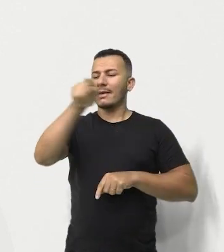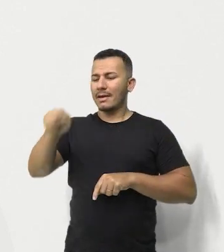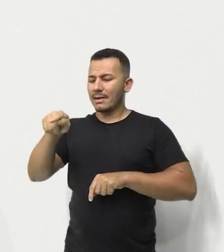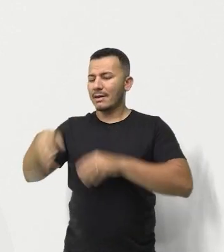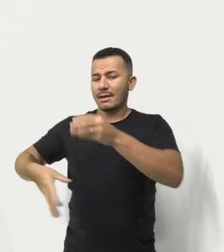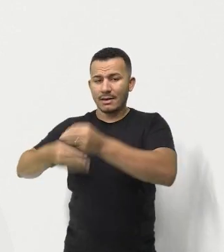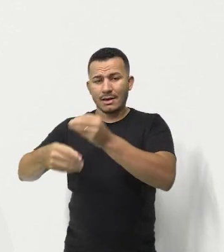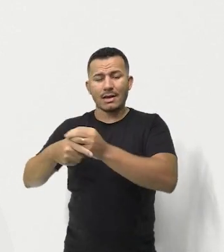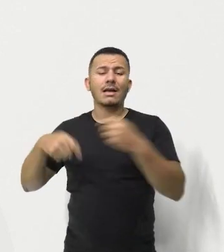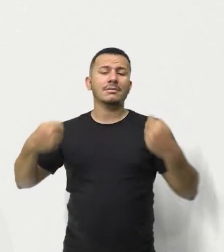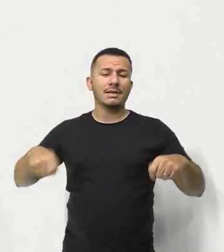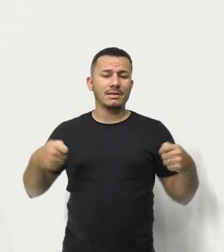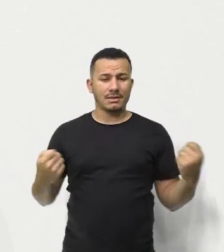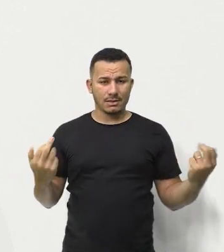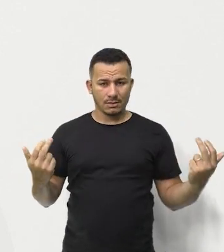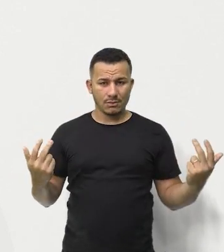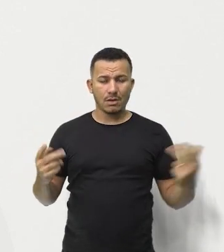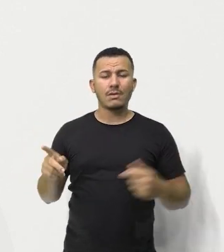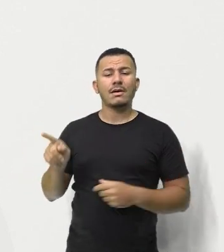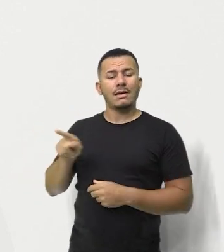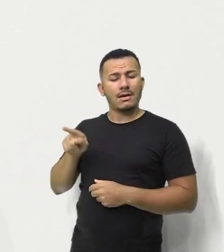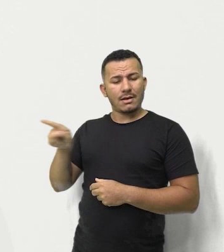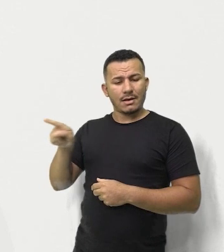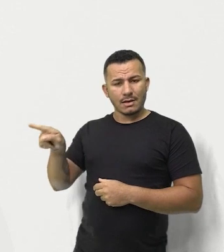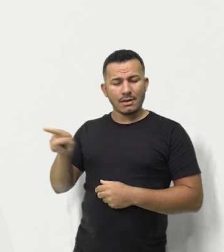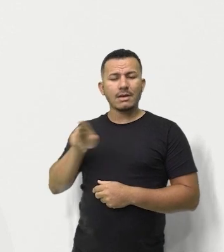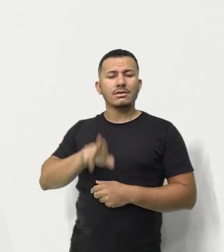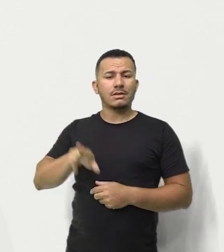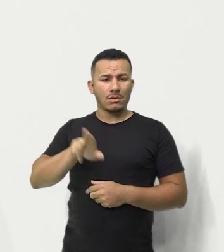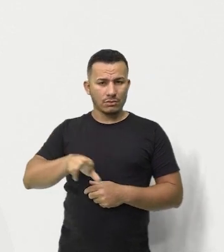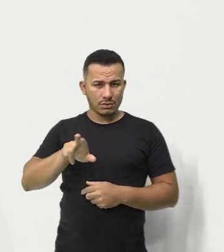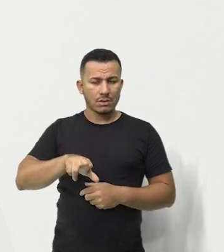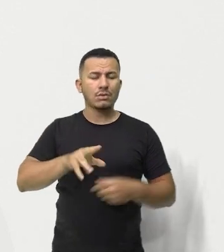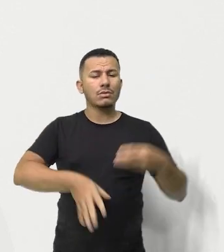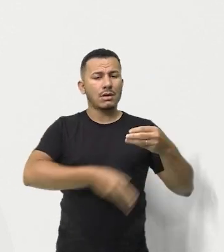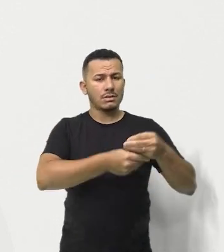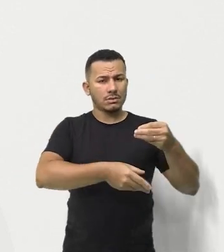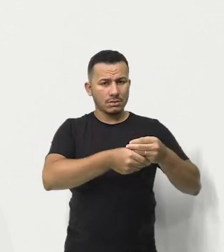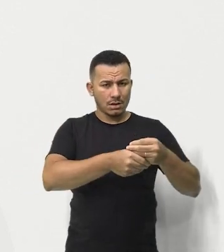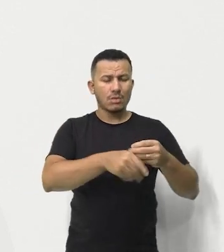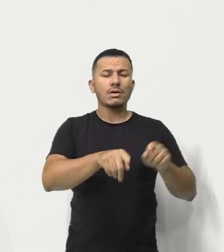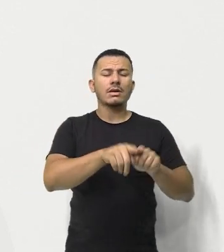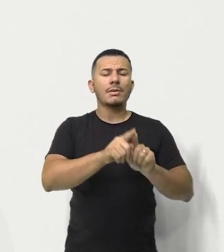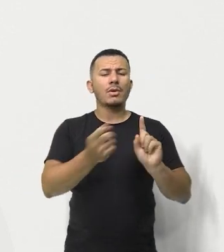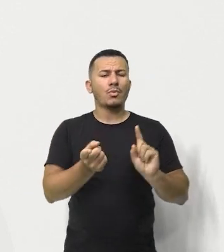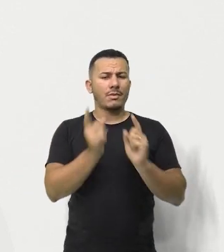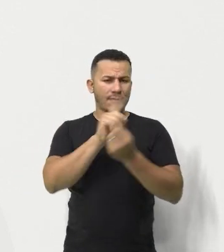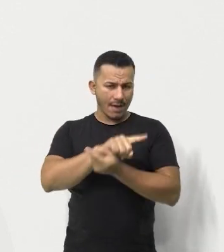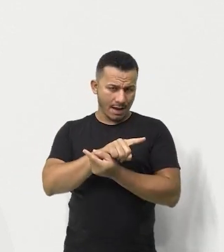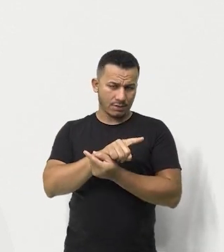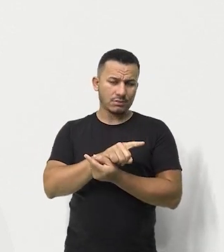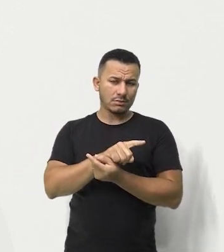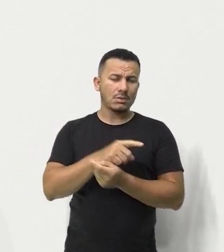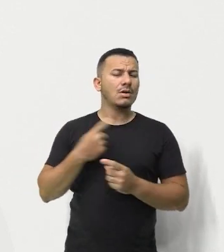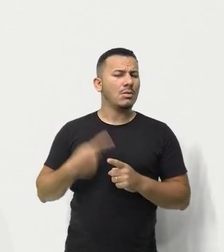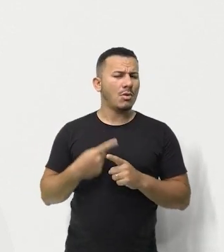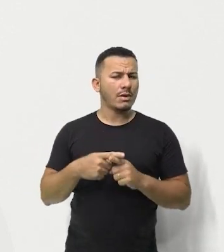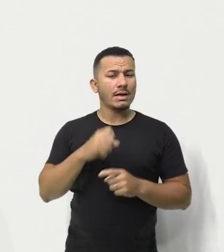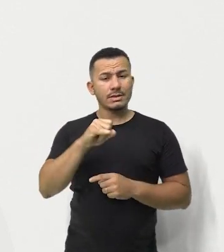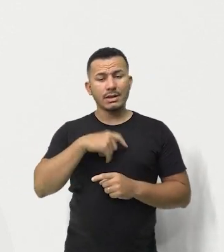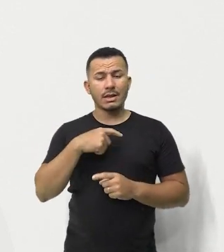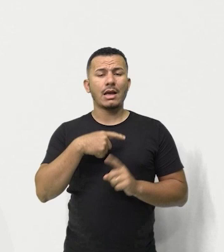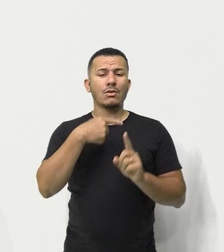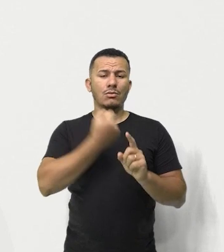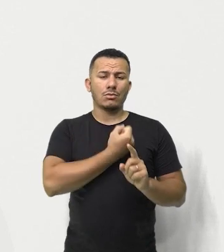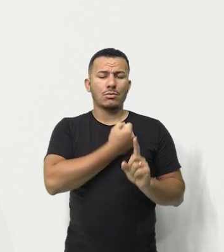lado. Neste nosso caso, aqui nós estamos utilizando, além do princípio aditivo, a questão do inverso, né? Por quê? Porque se eu